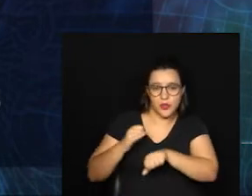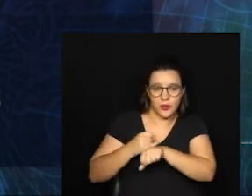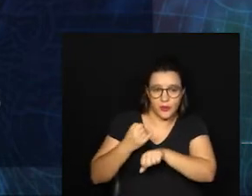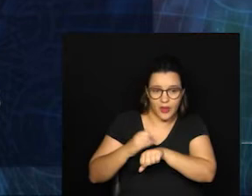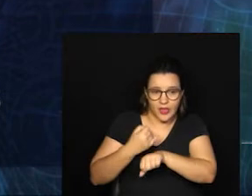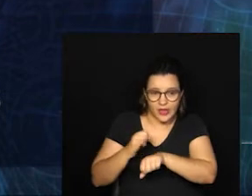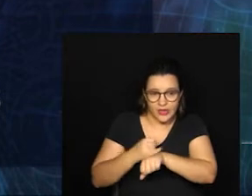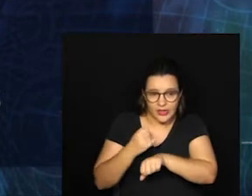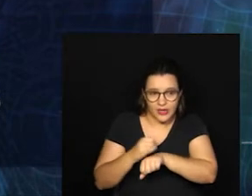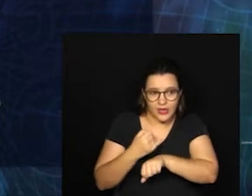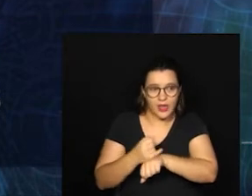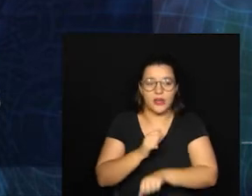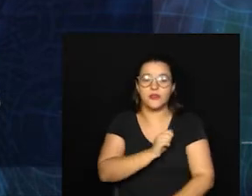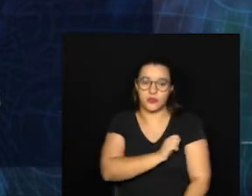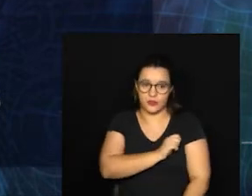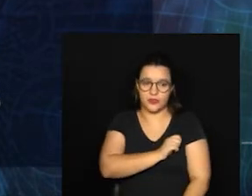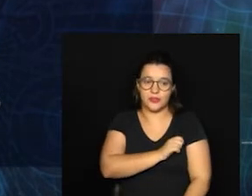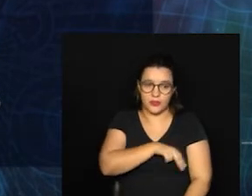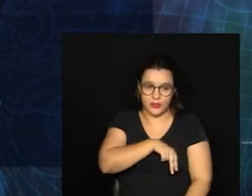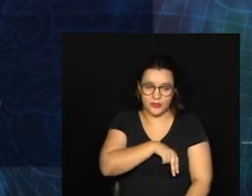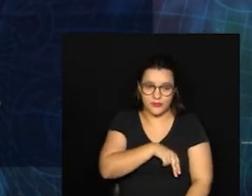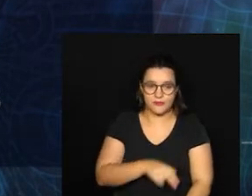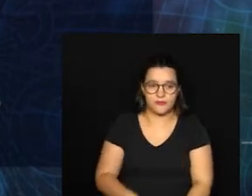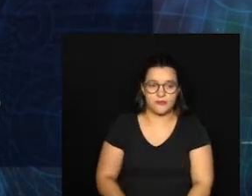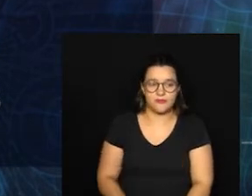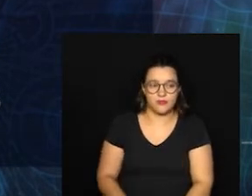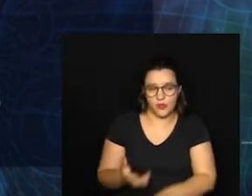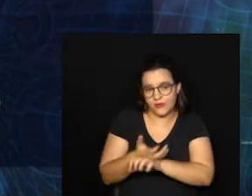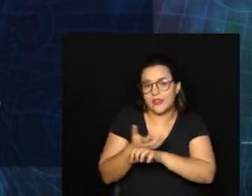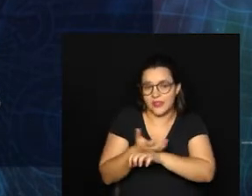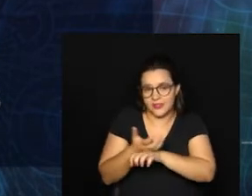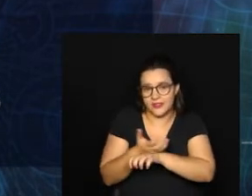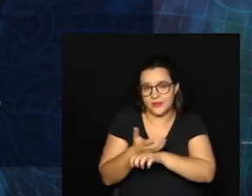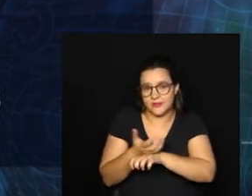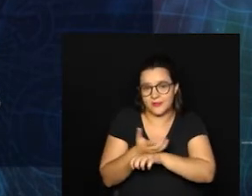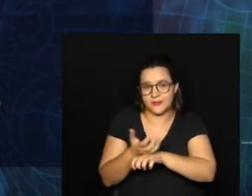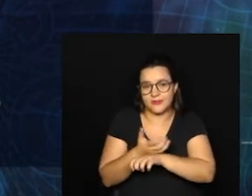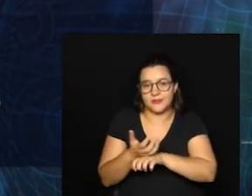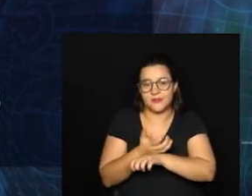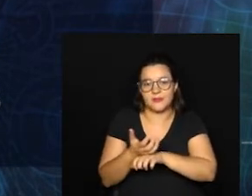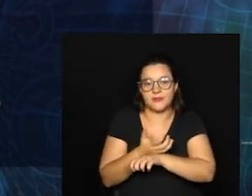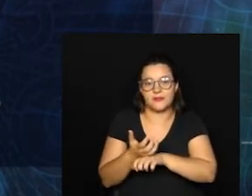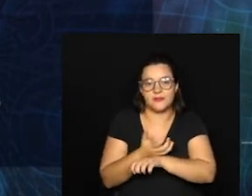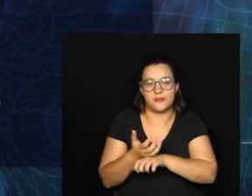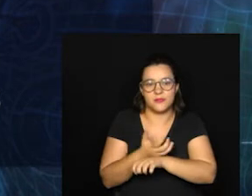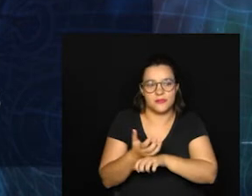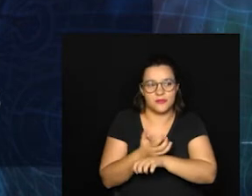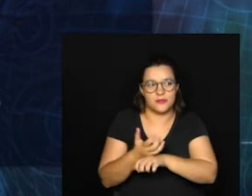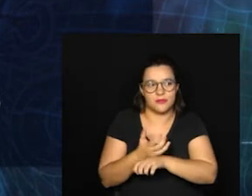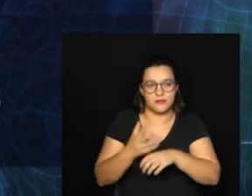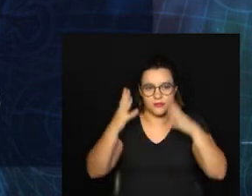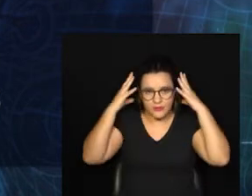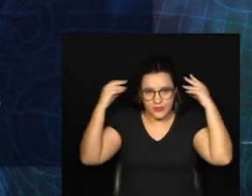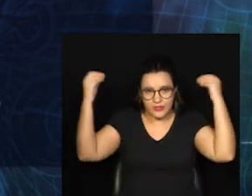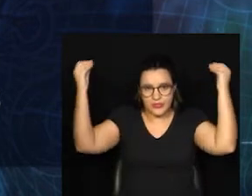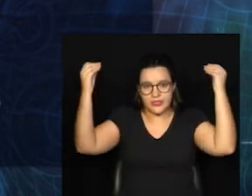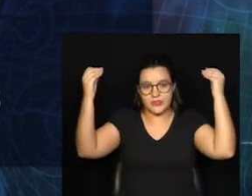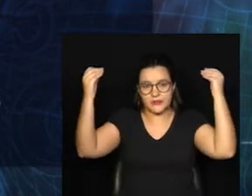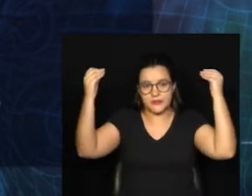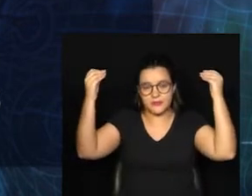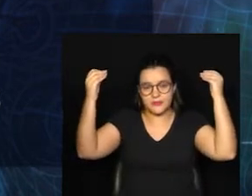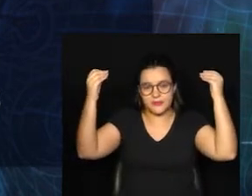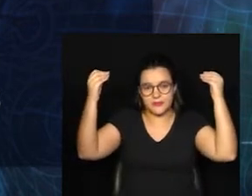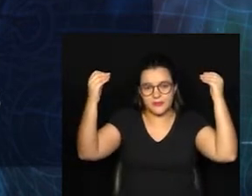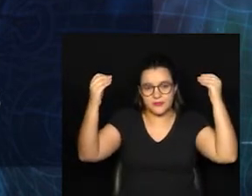Arthur Nogueira e depois com menos de mil, Nova Odessa com 867, Engenheiro Coelho com 816,